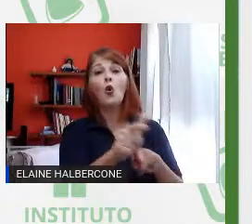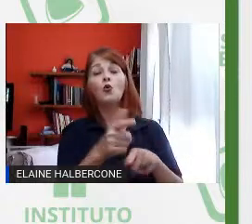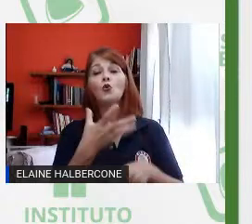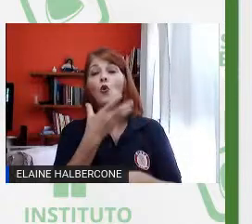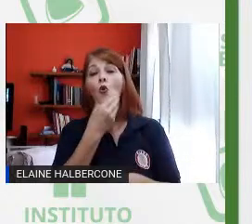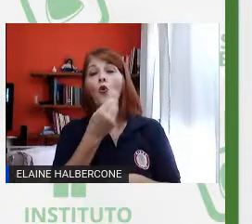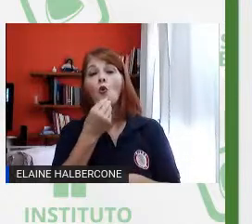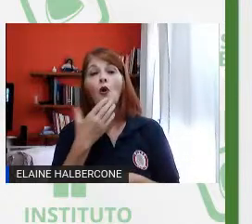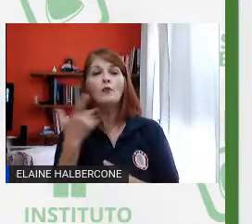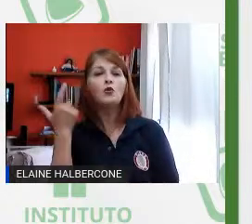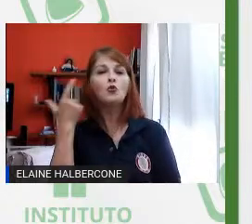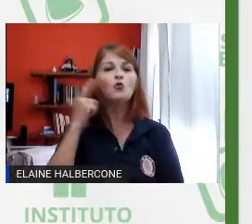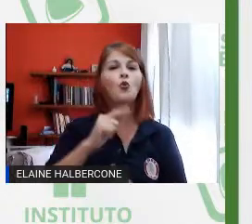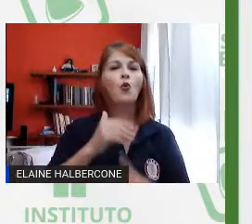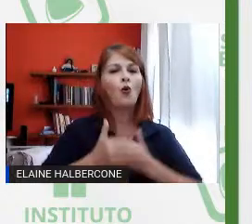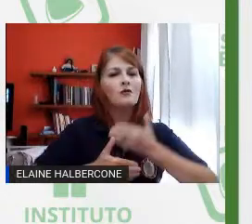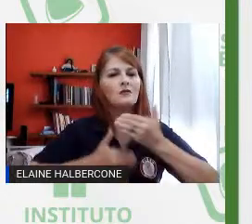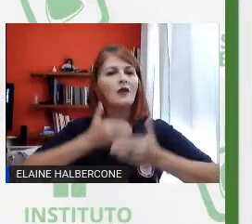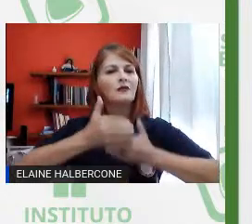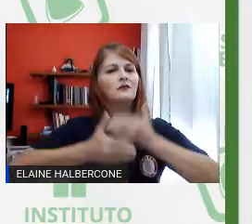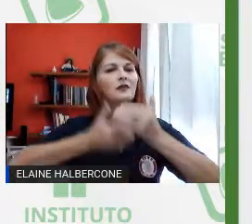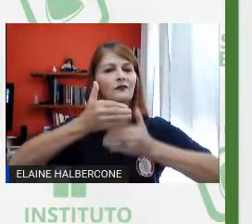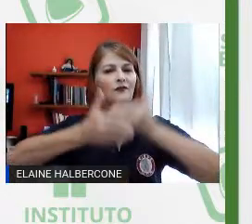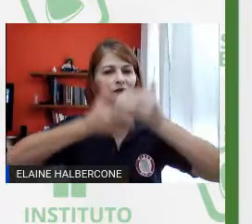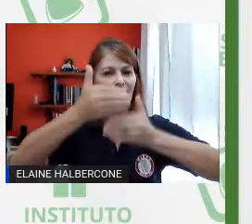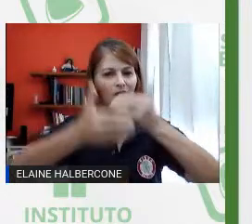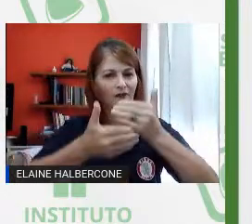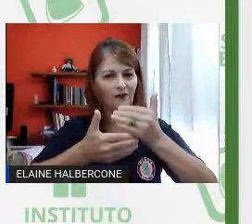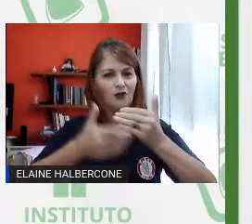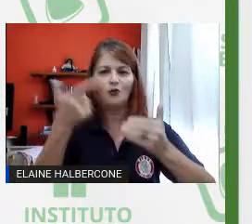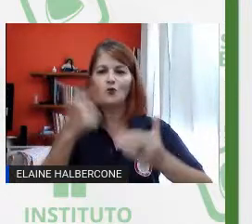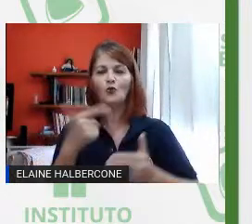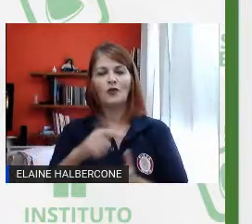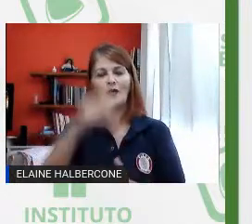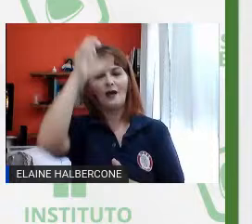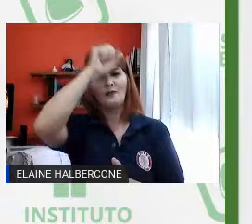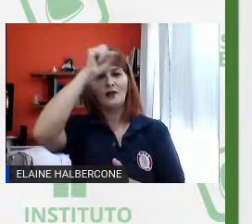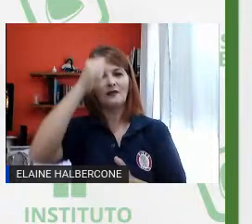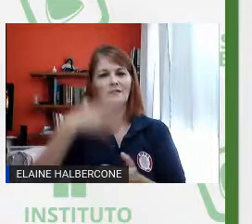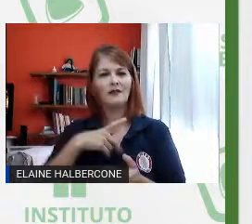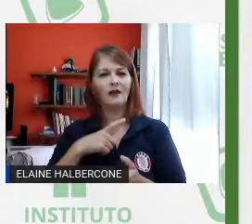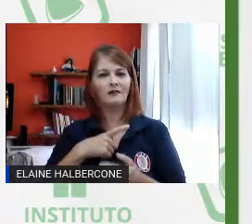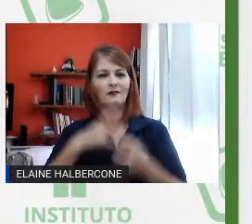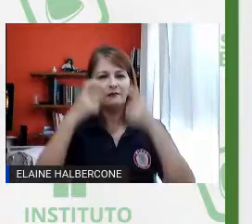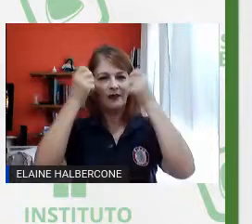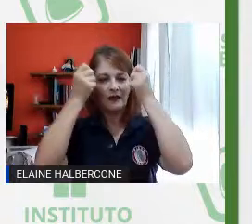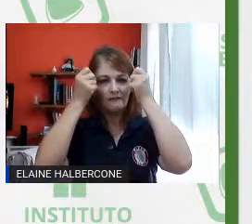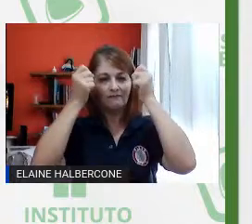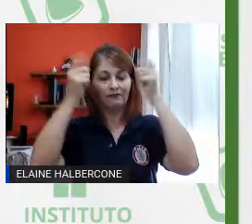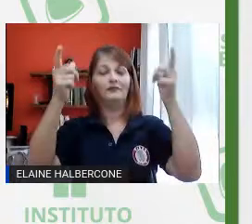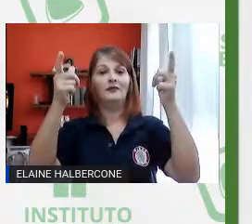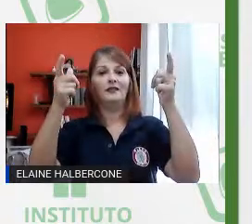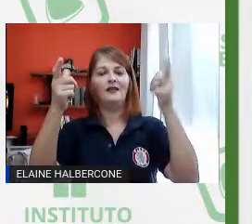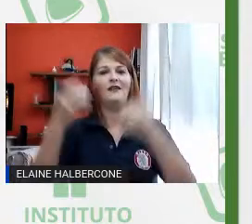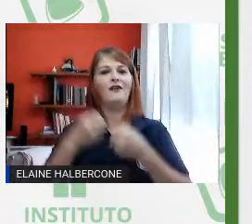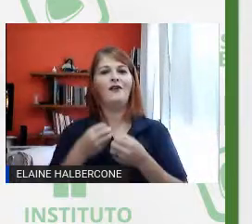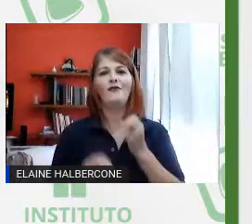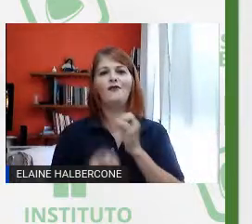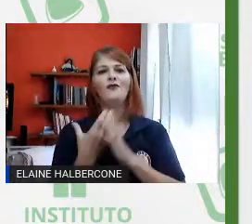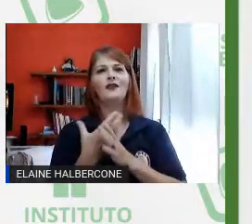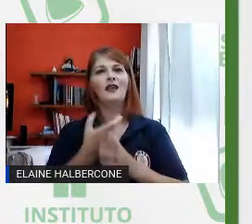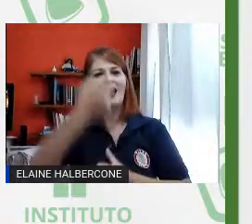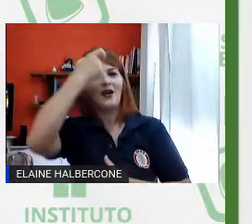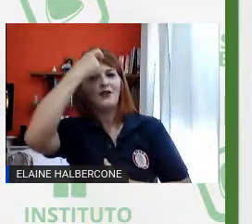corrente da linguagem, não se desenvolve, não realiza aprendizagens, não acende as funções psíquicas superiores, não forma sua